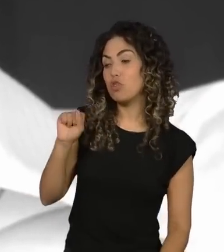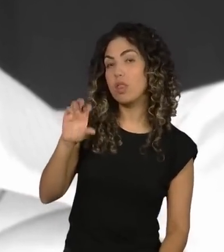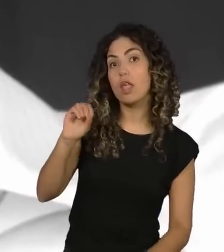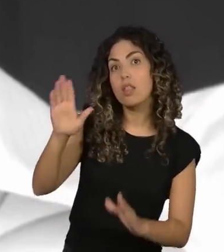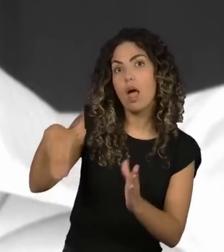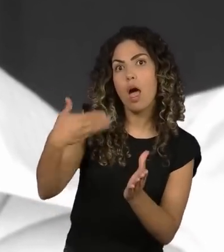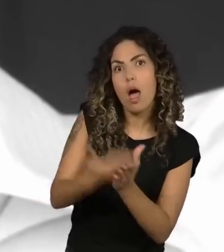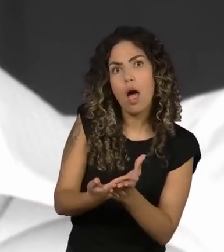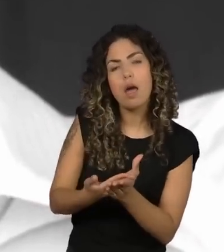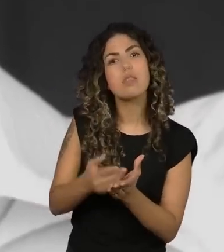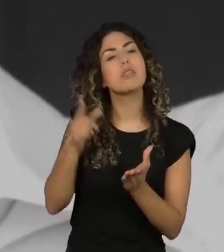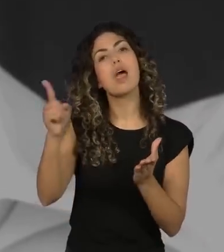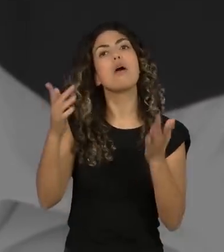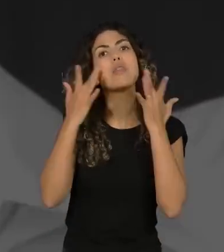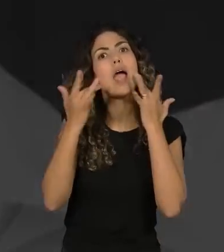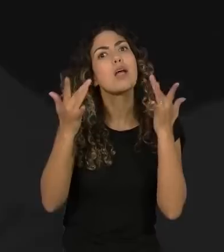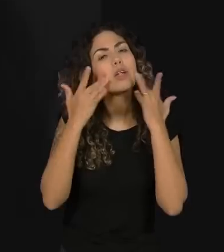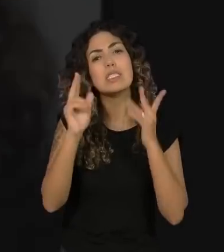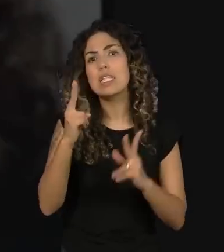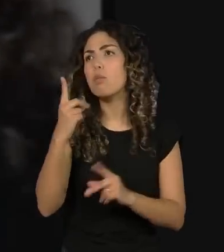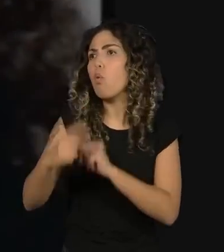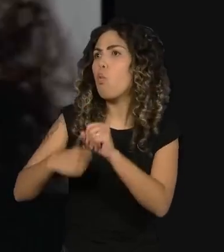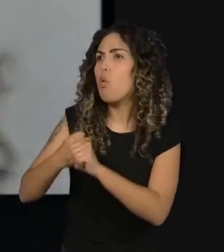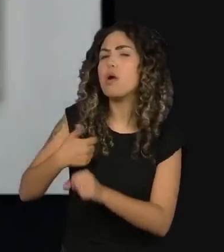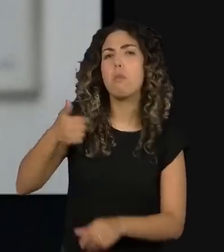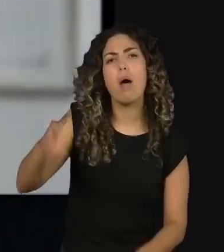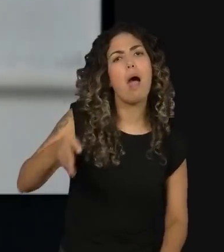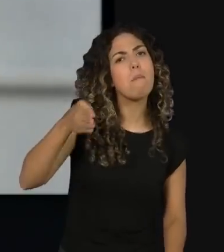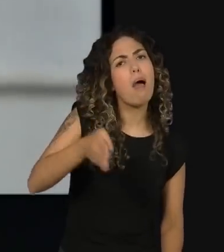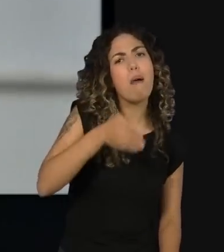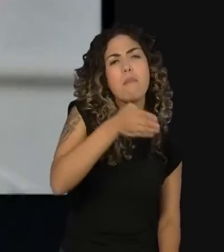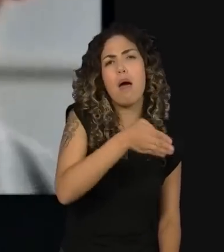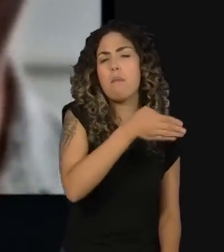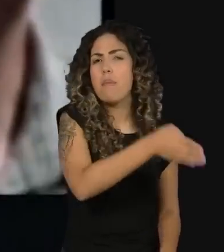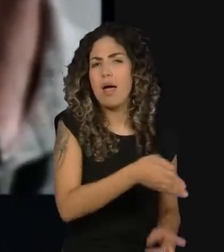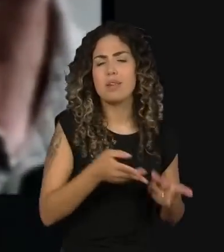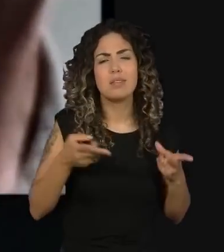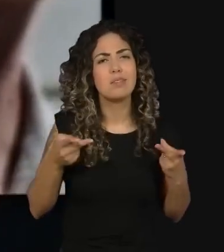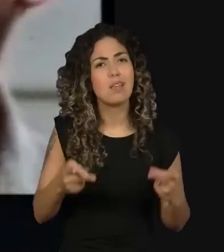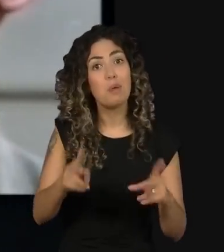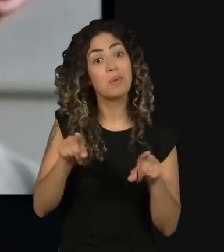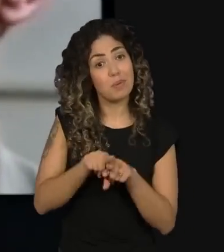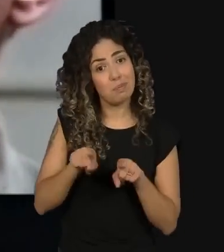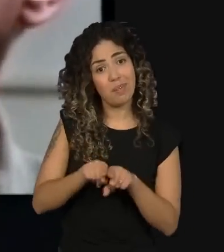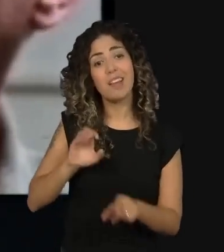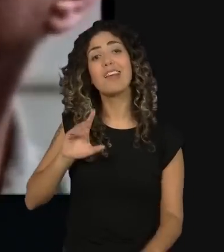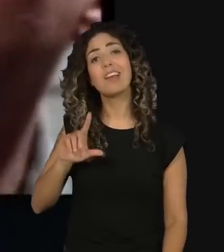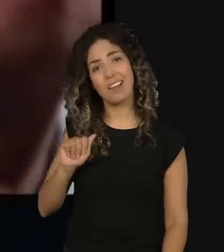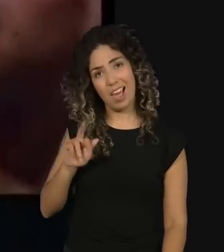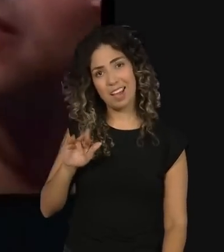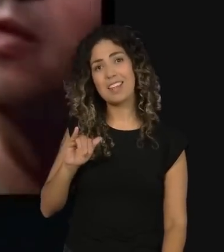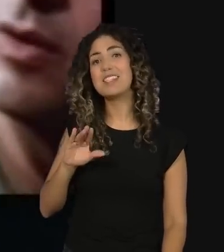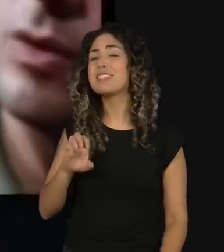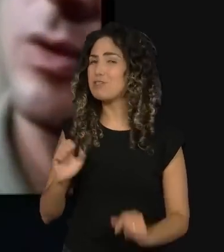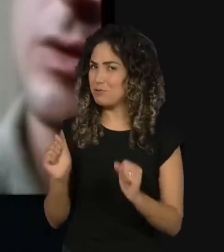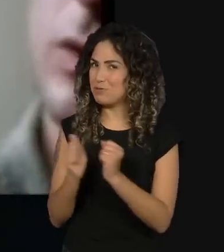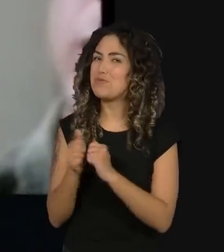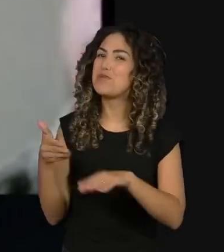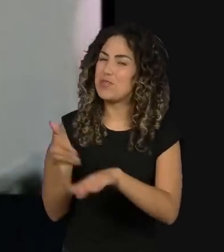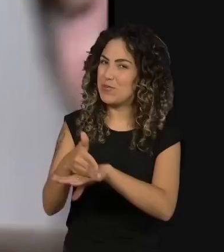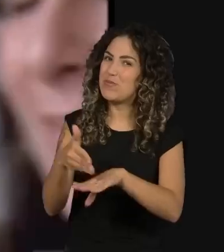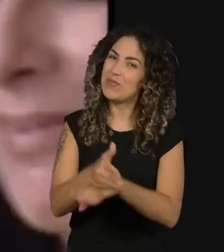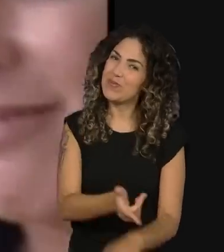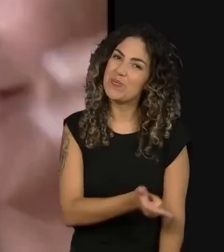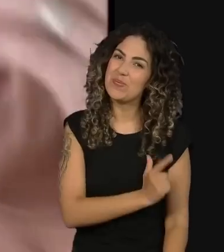pelo menos um espetáculo por ano. Vários deles com a participação de Clarice Nisquier.